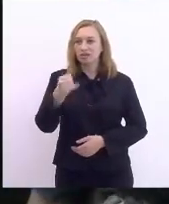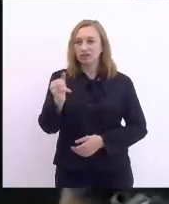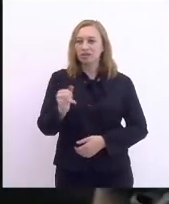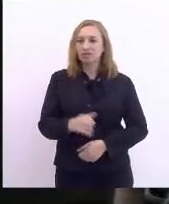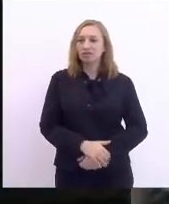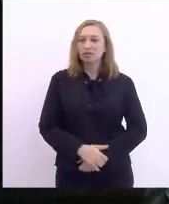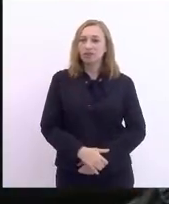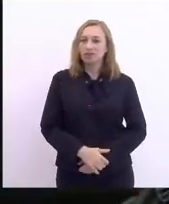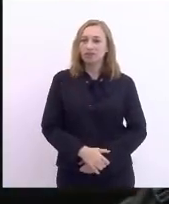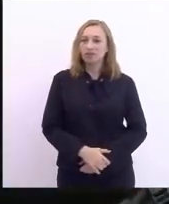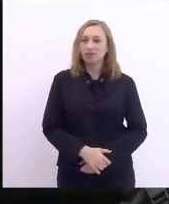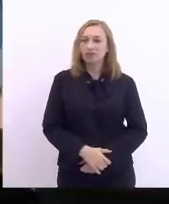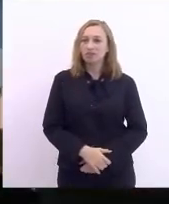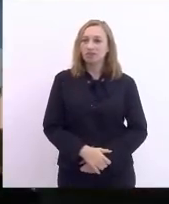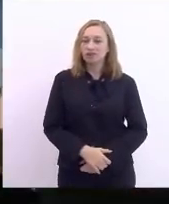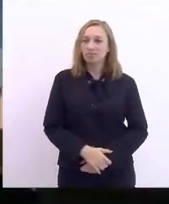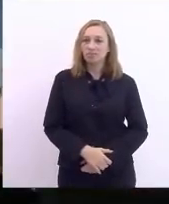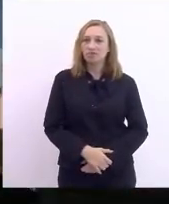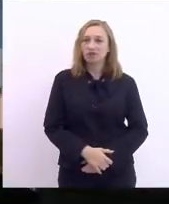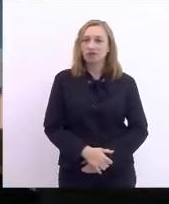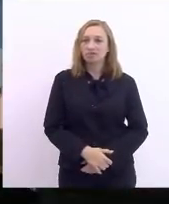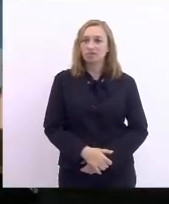E aí